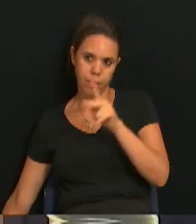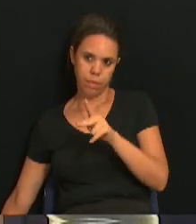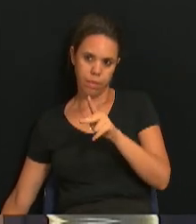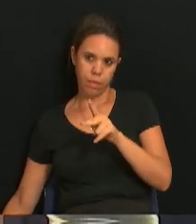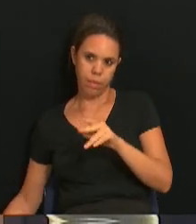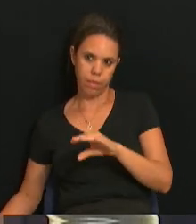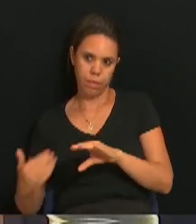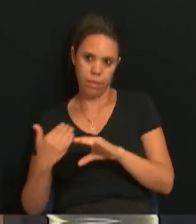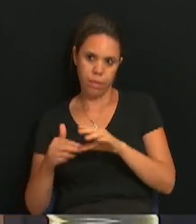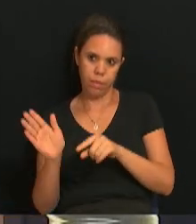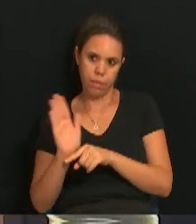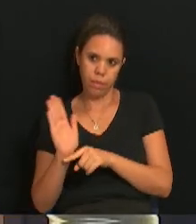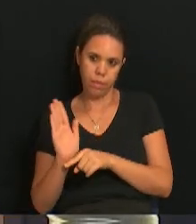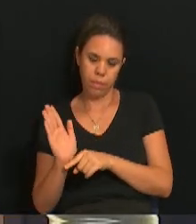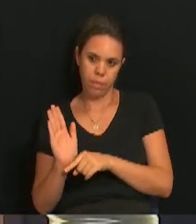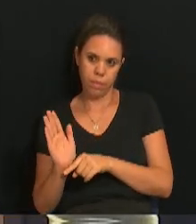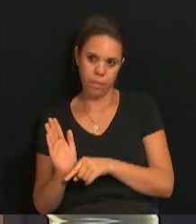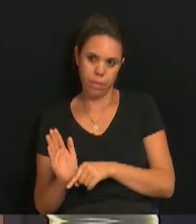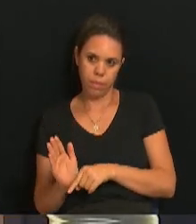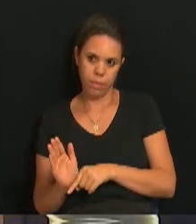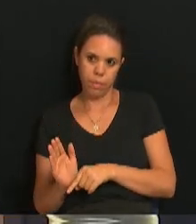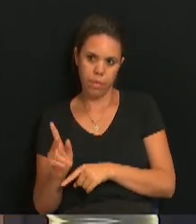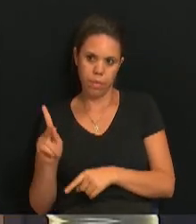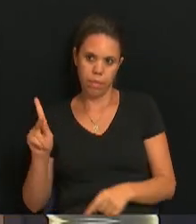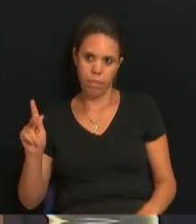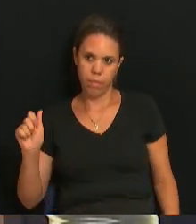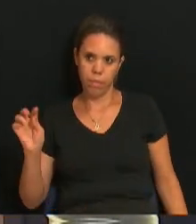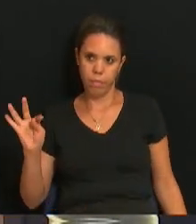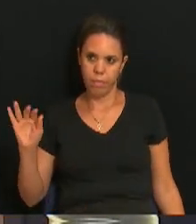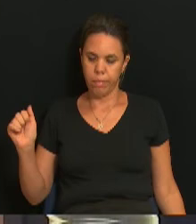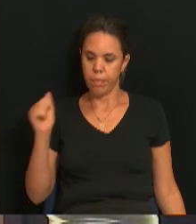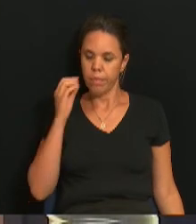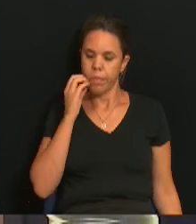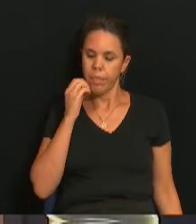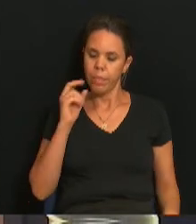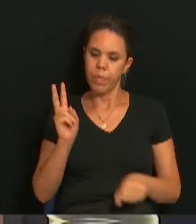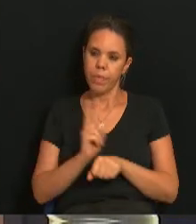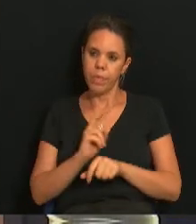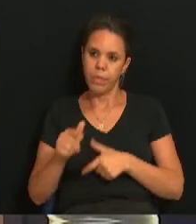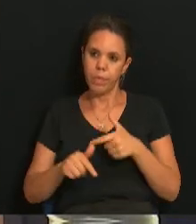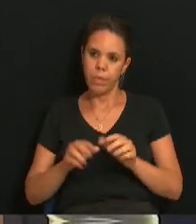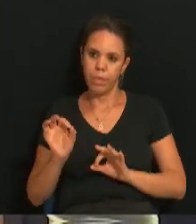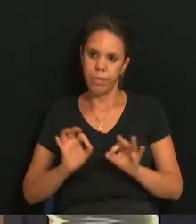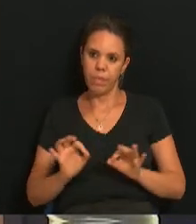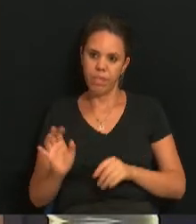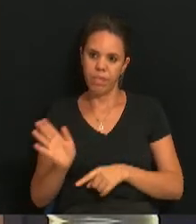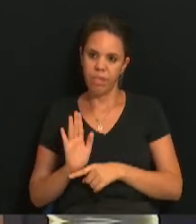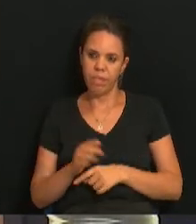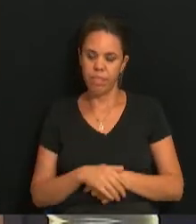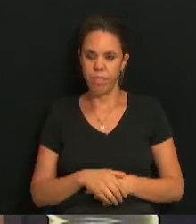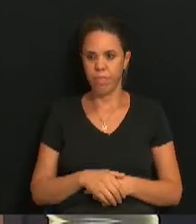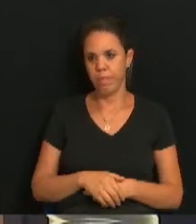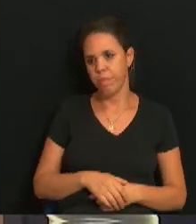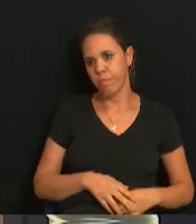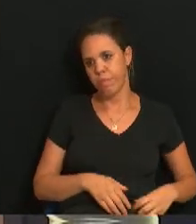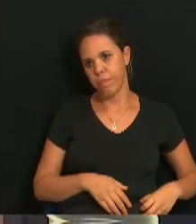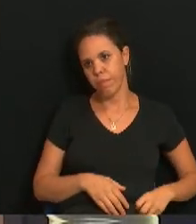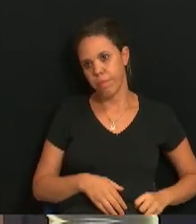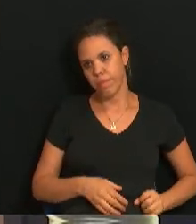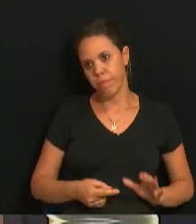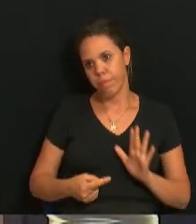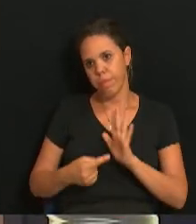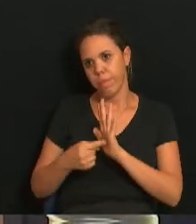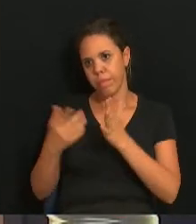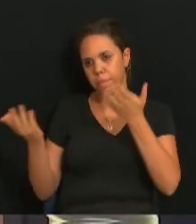o vídeo. Primeiro, agradecer a Kátia, que é monitora, que fez todo o trabalho, que organizou os vídeos que foram aqui